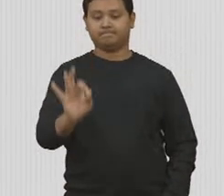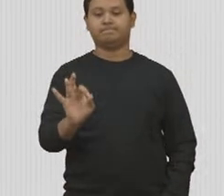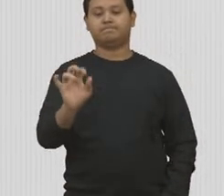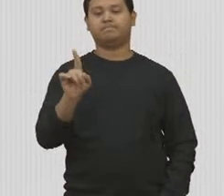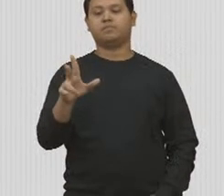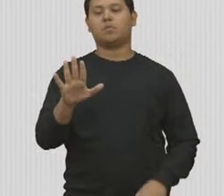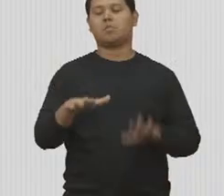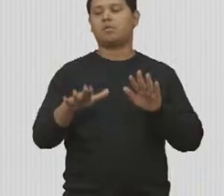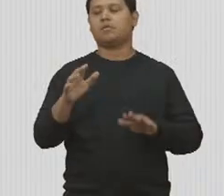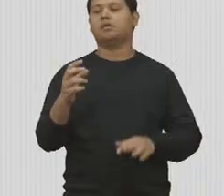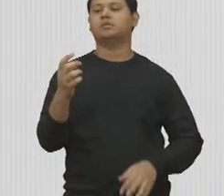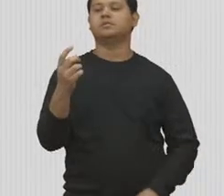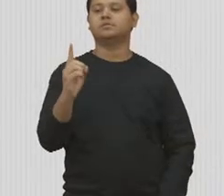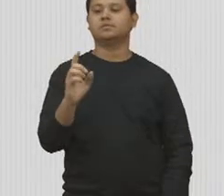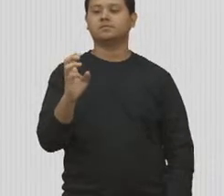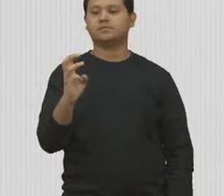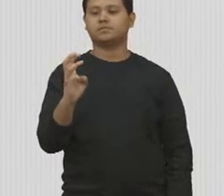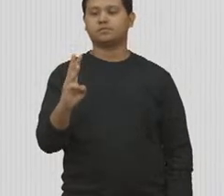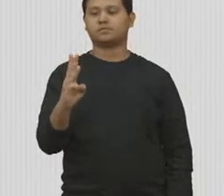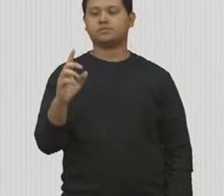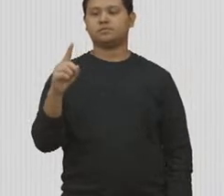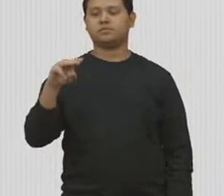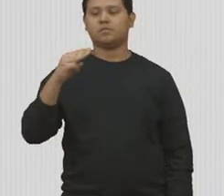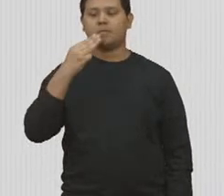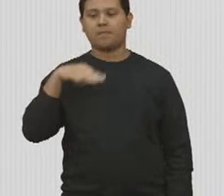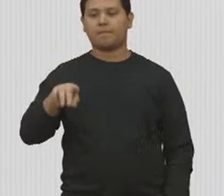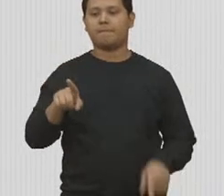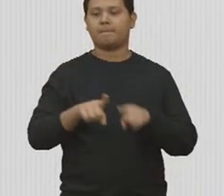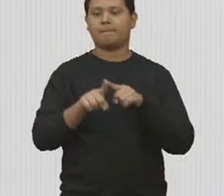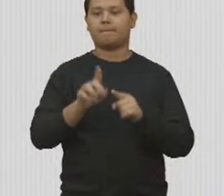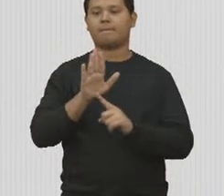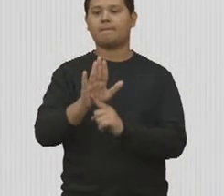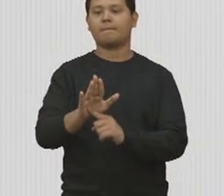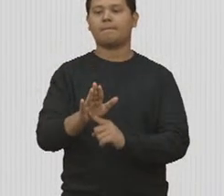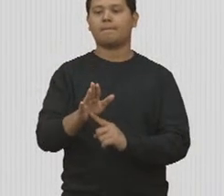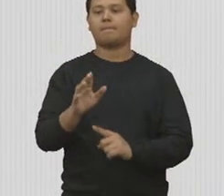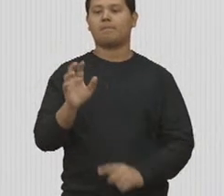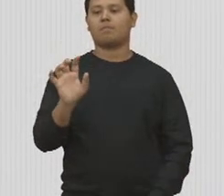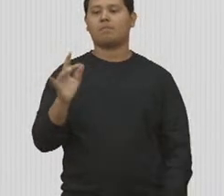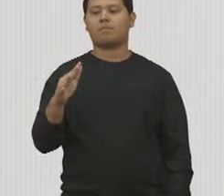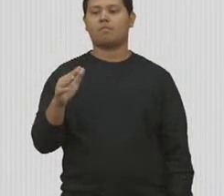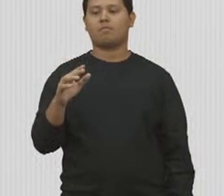seria 135 milhões. Nós temos aqui previstos